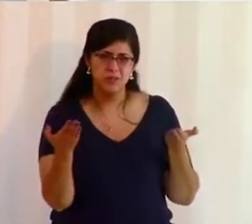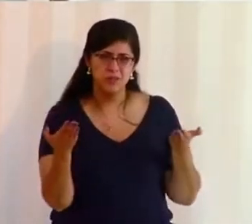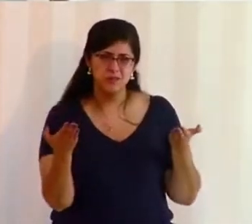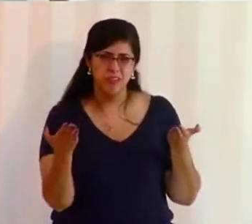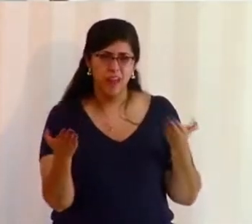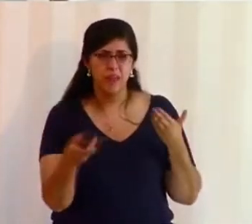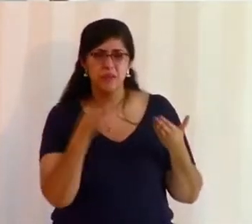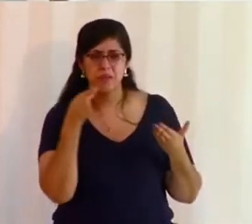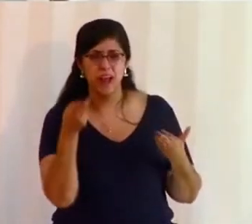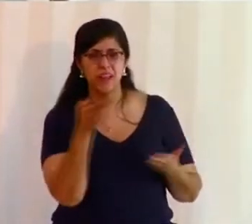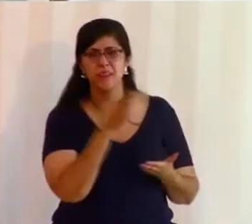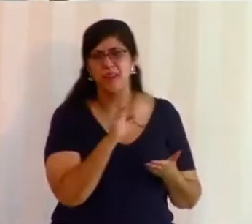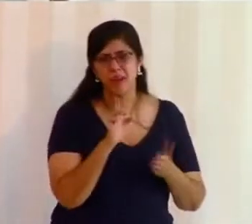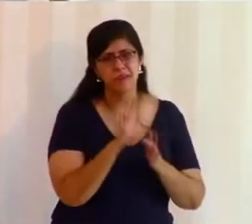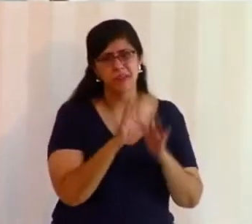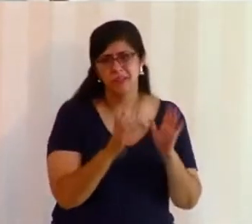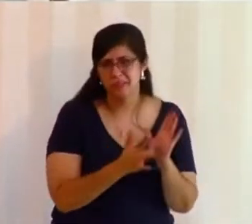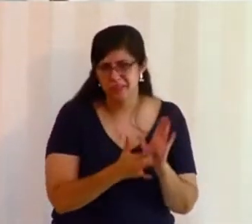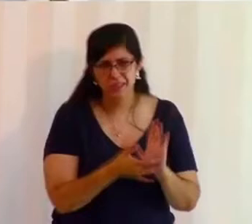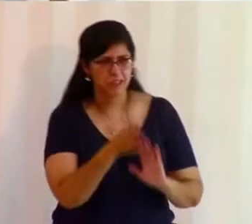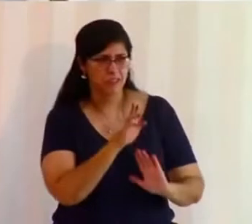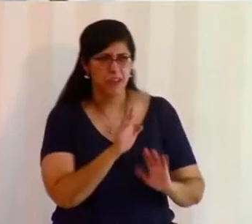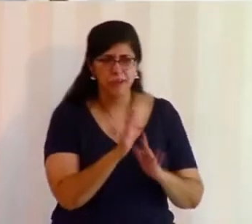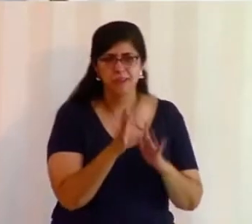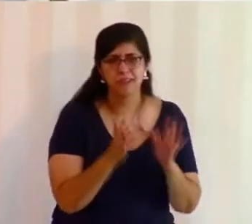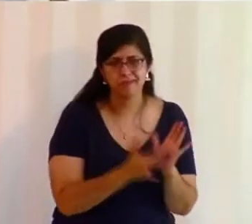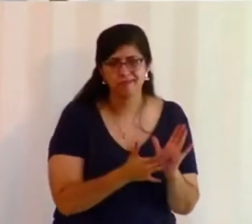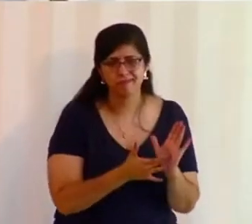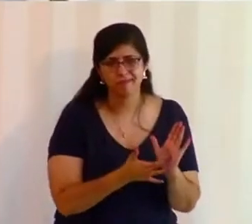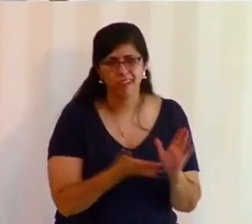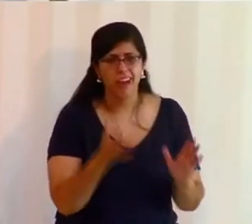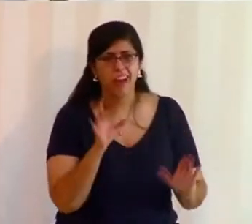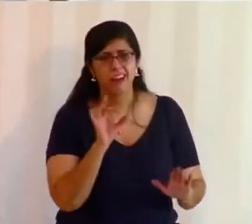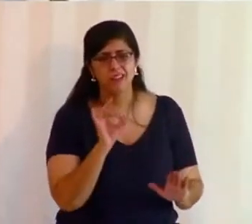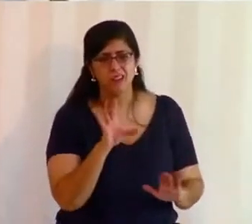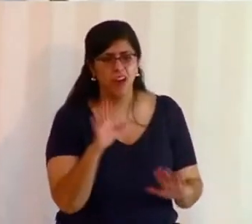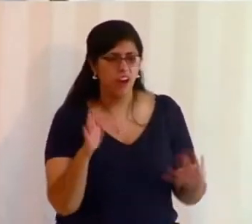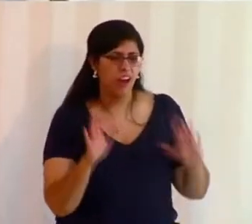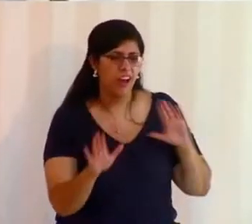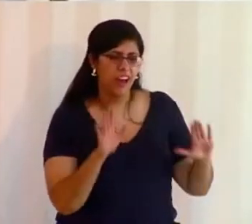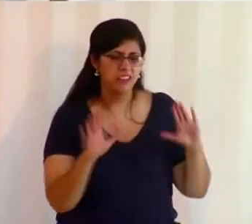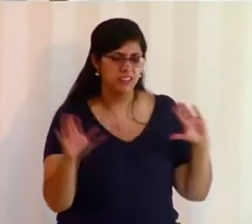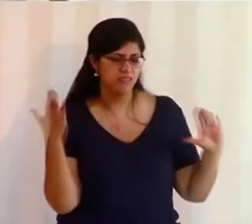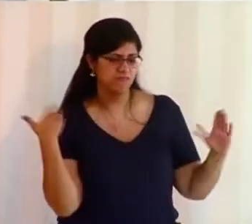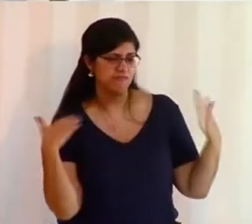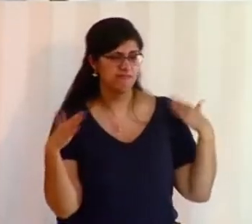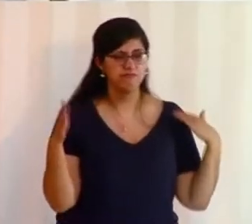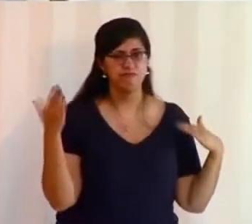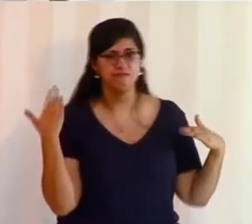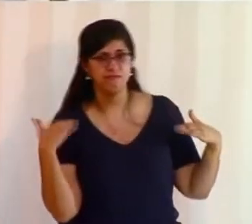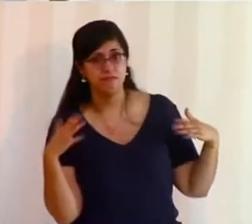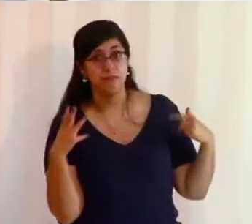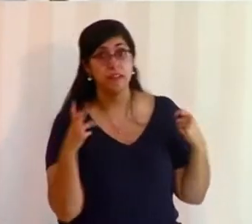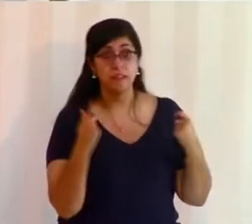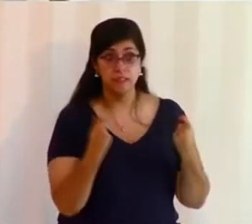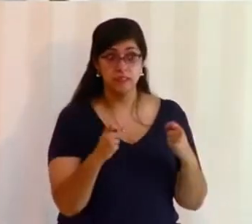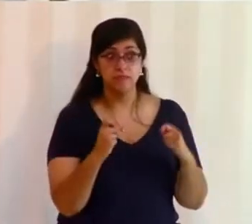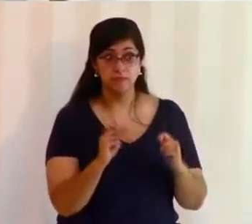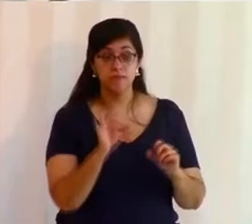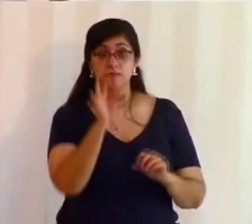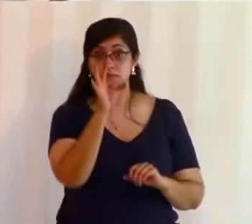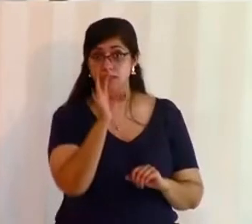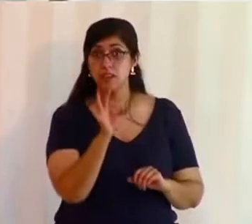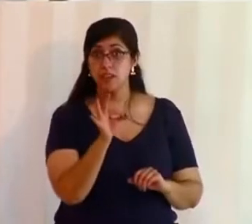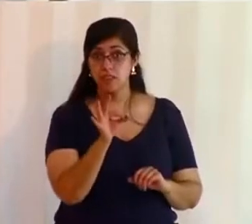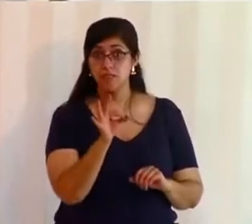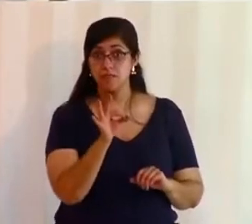Não use de forma inadvertida. Quando você tiver que invocar o nome do Senhor Jesus, numa situação como essa, você tem que ter plena certeza do que